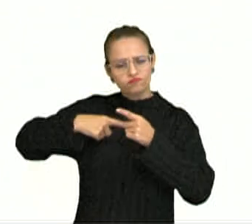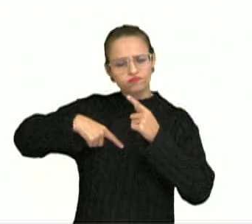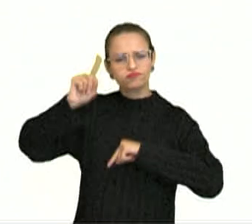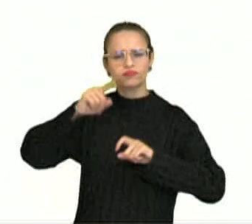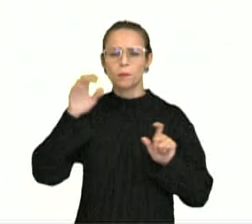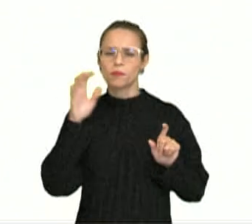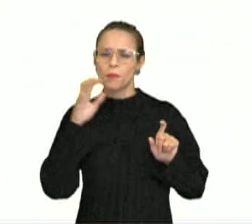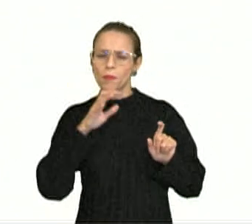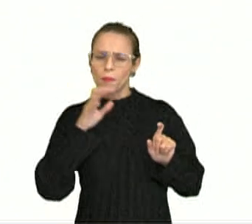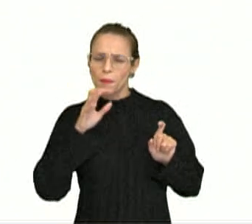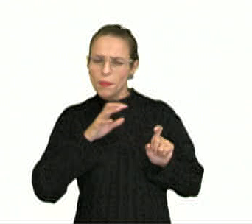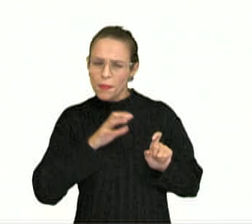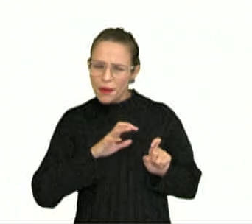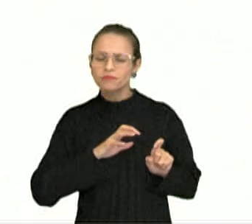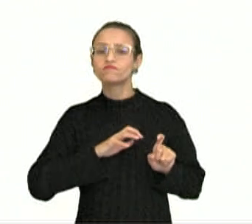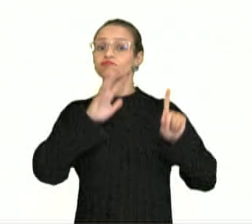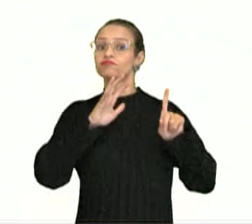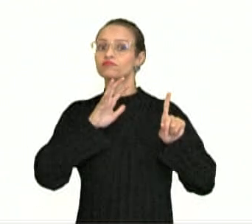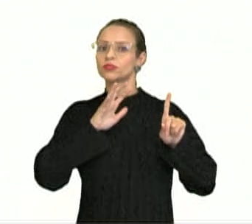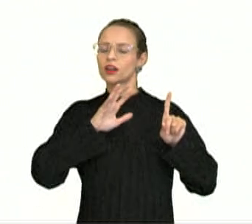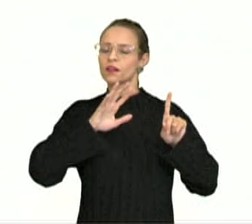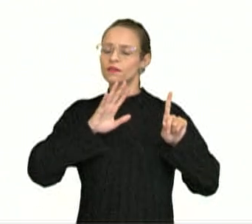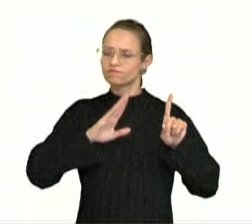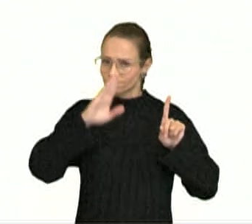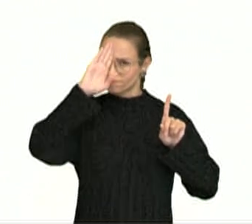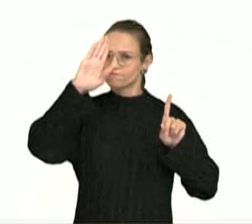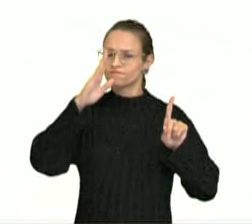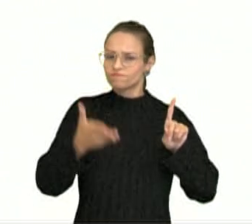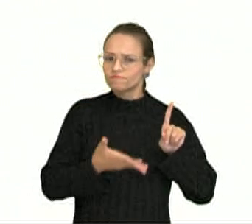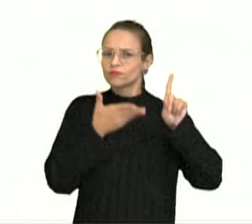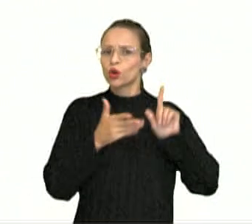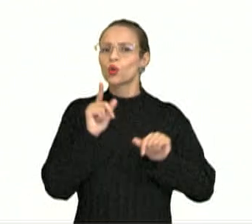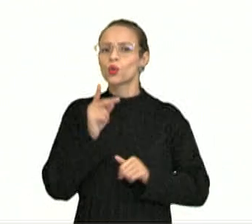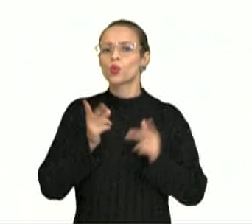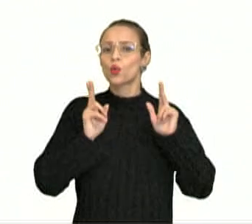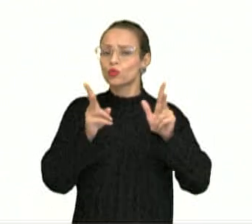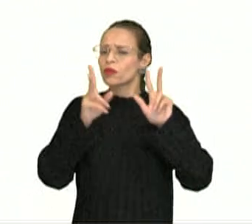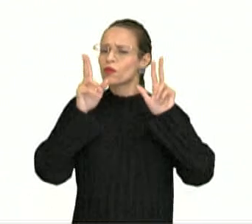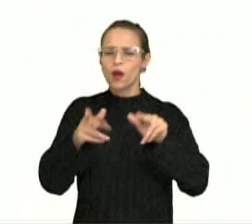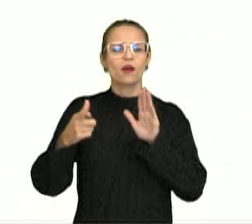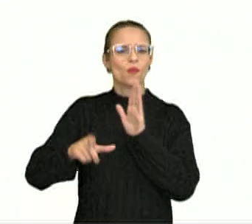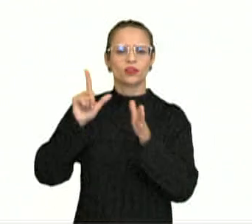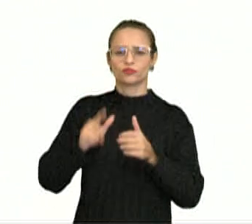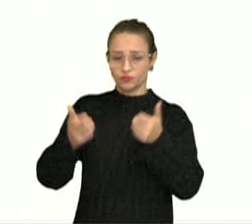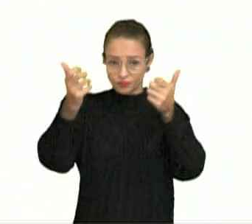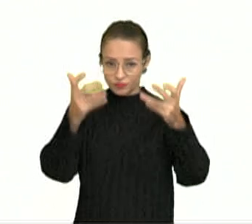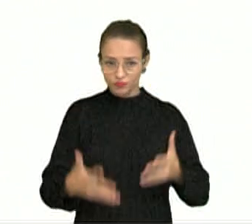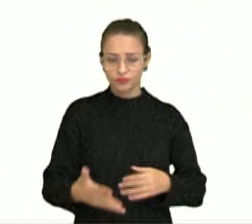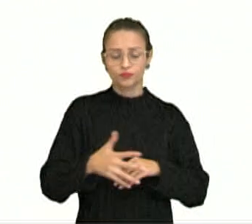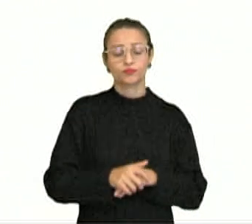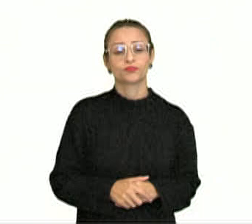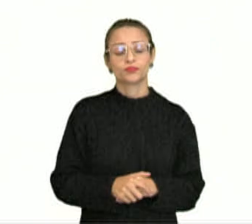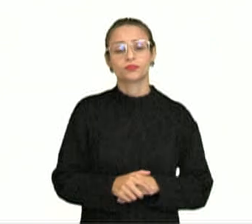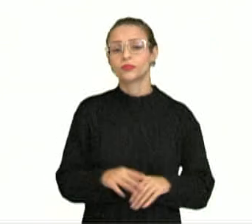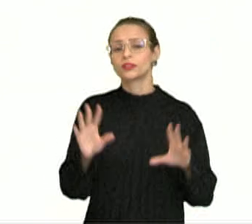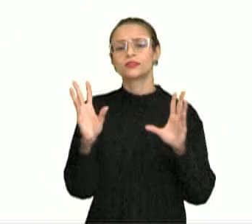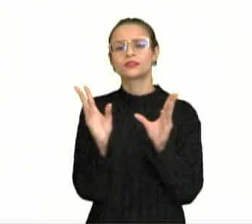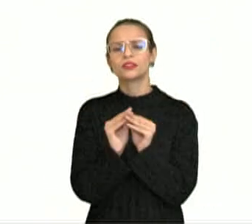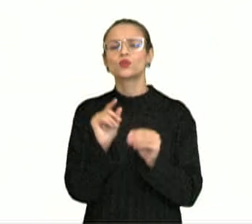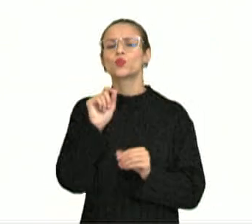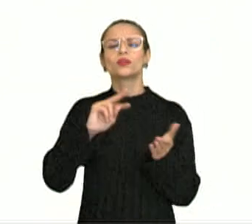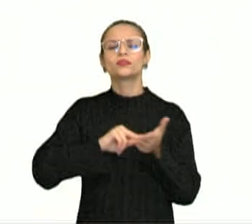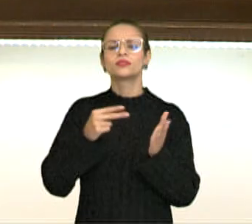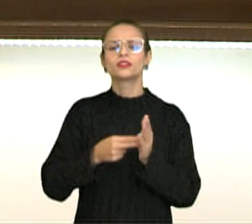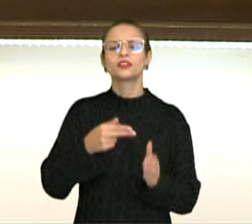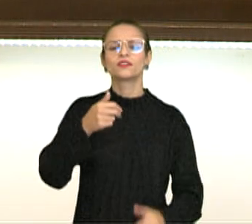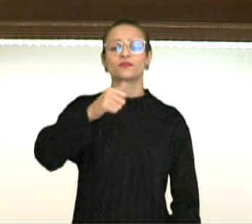nosso eixo, enfrentá-los e voltarmos a ser exatamente como éramos antes. Explica. Em síntese, o que é ser